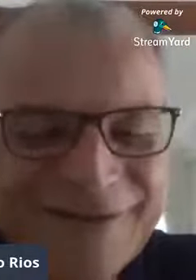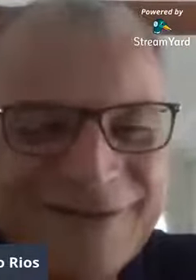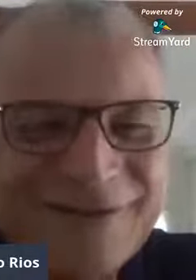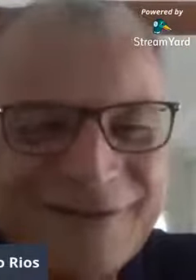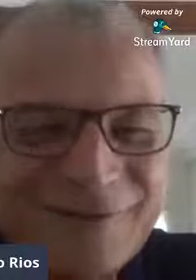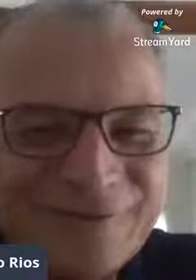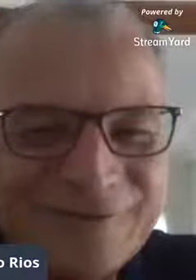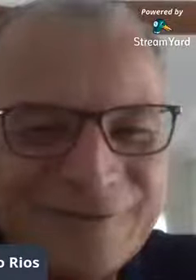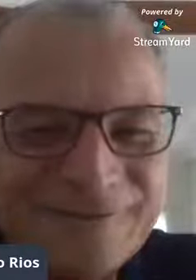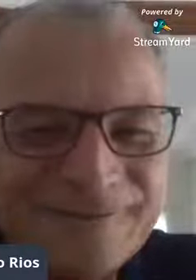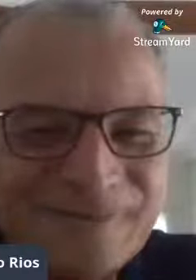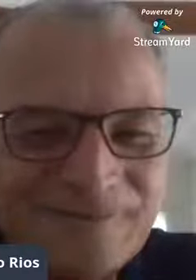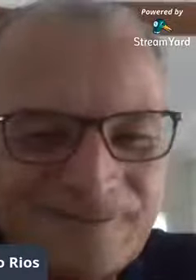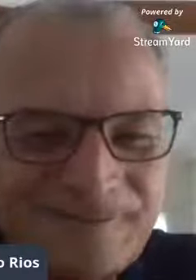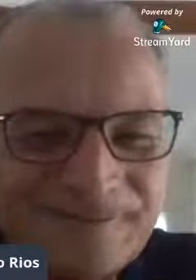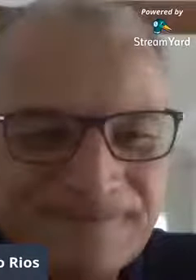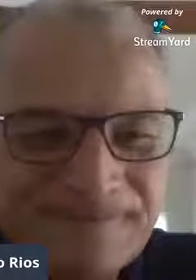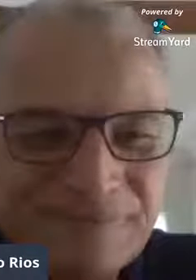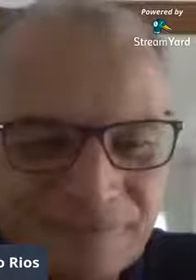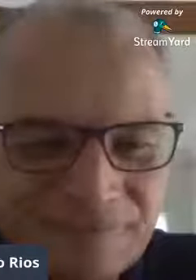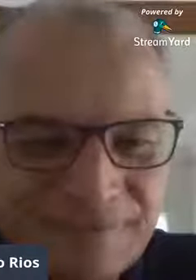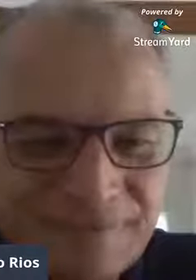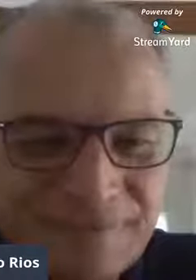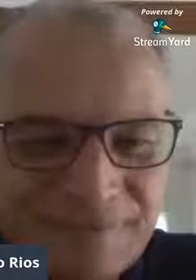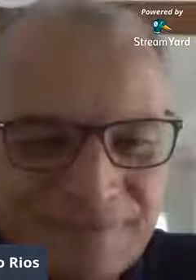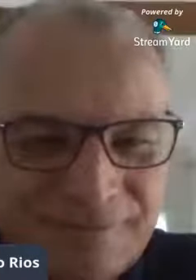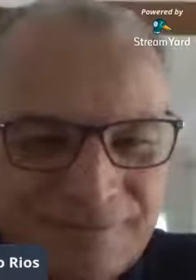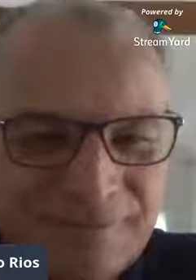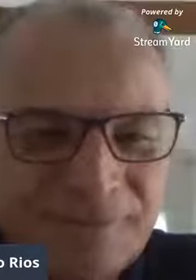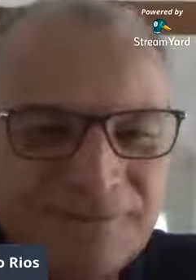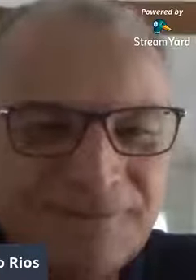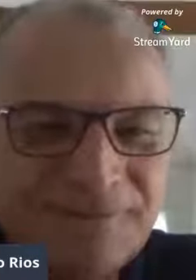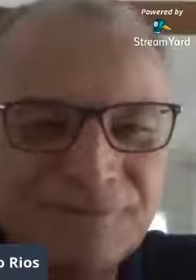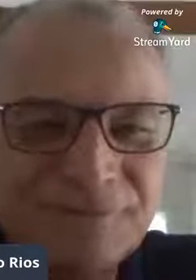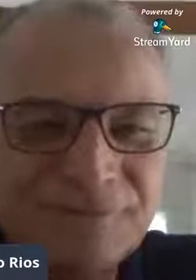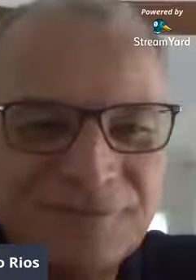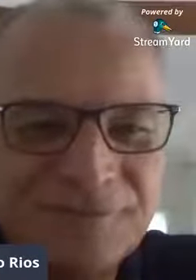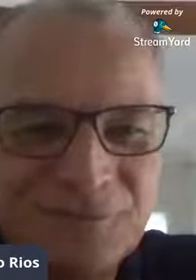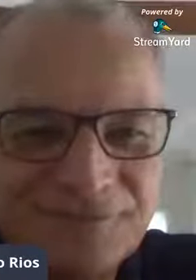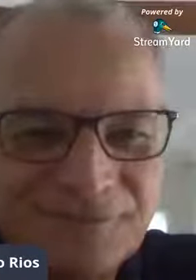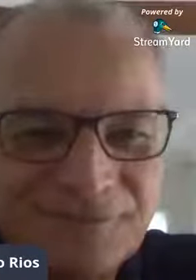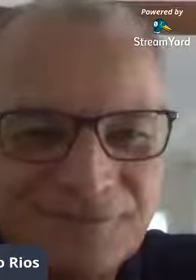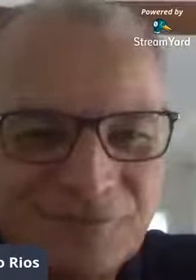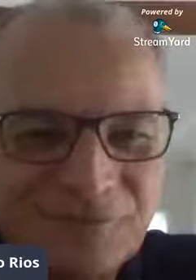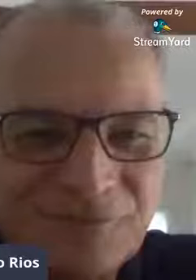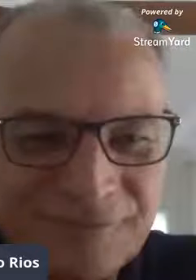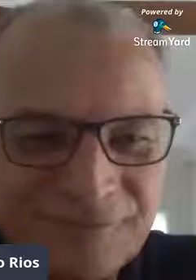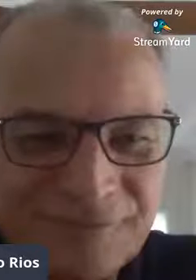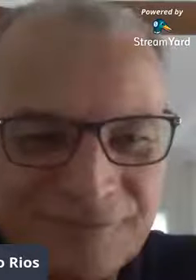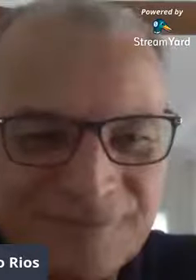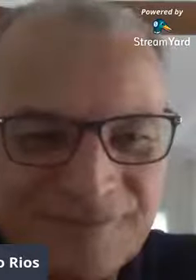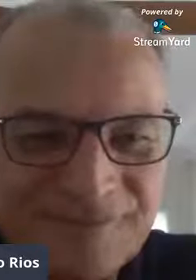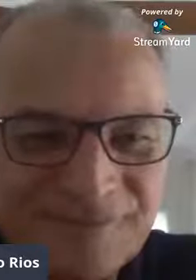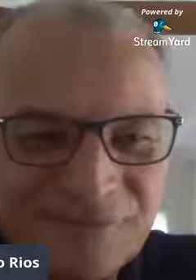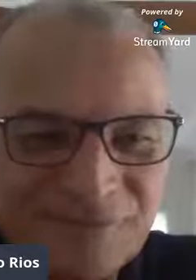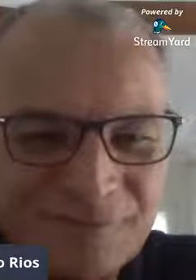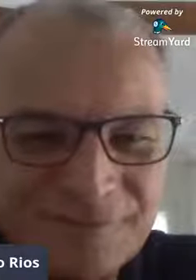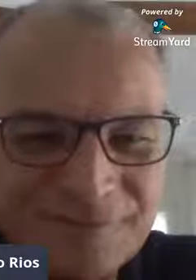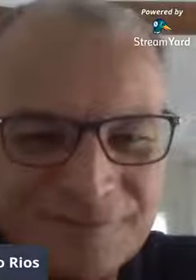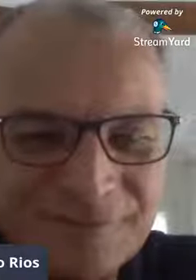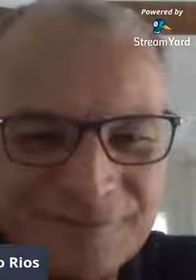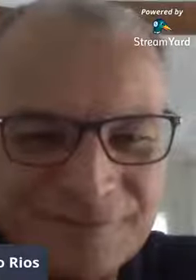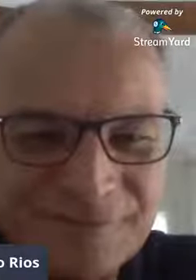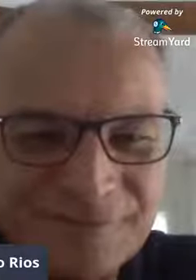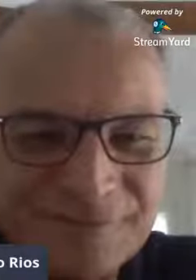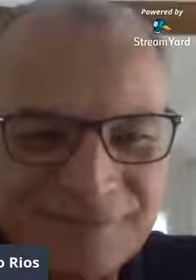por favor, aí nos comentários ao lado, como as pessoas que precisam de legenda têm que fazer para